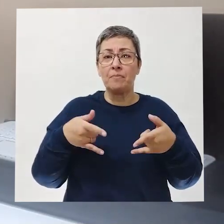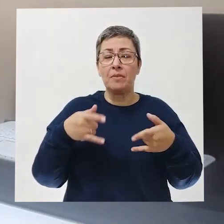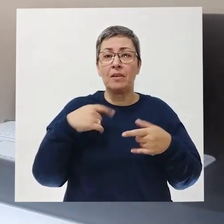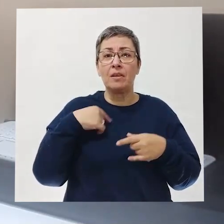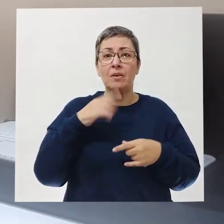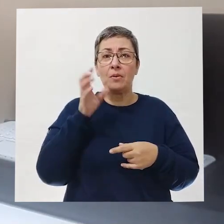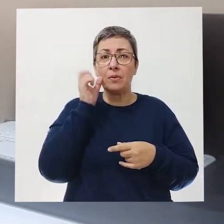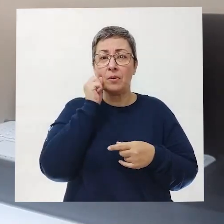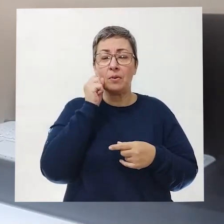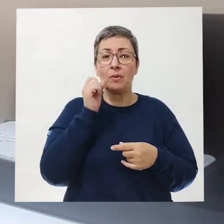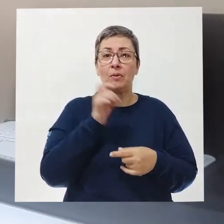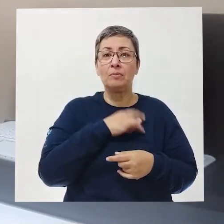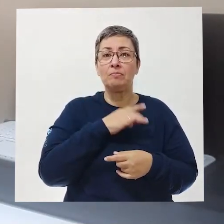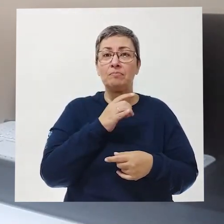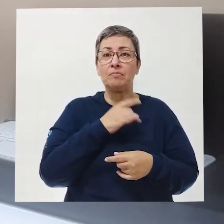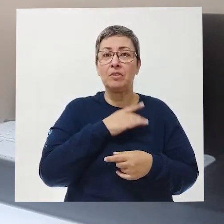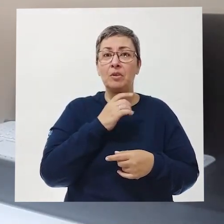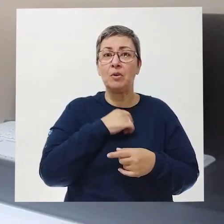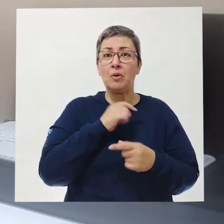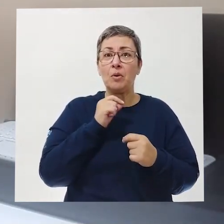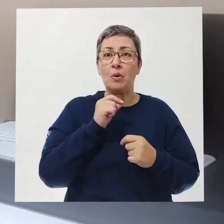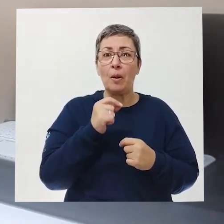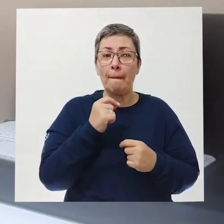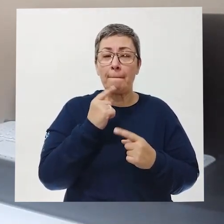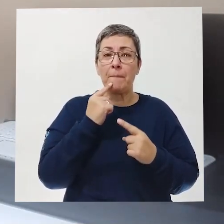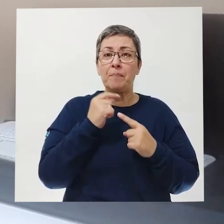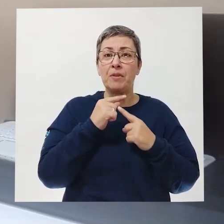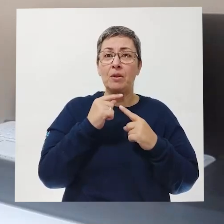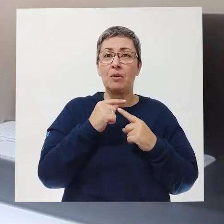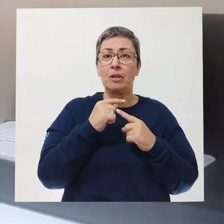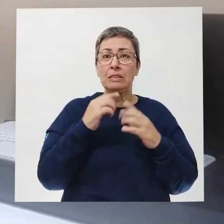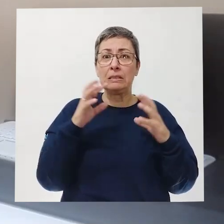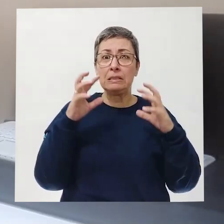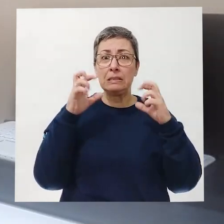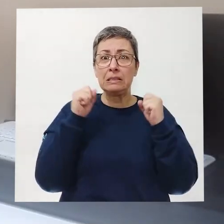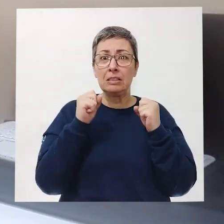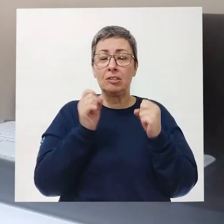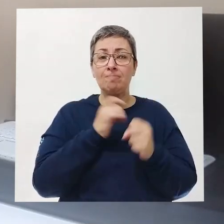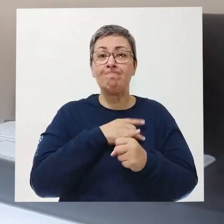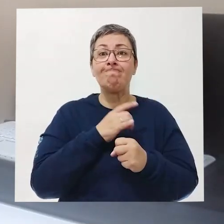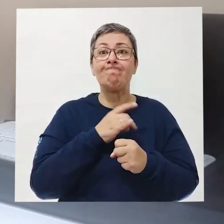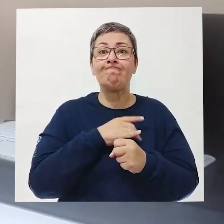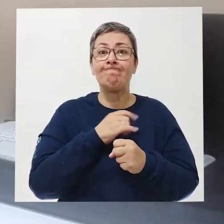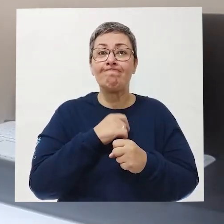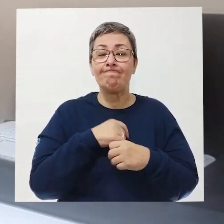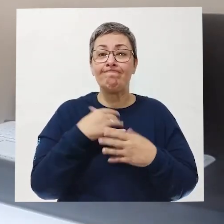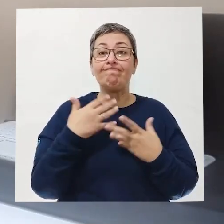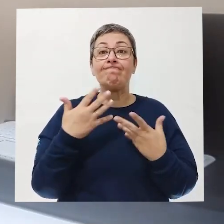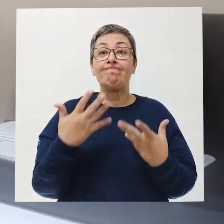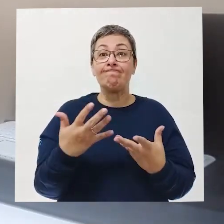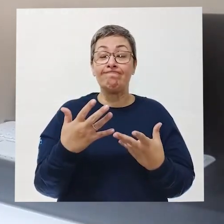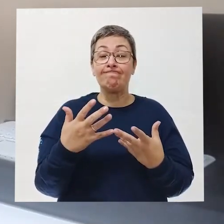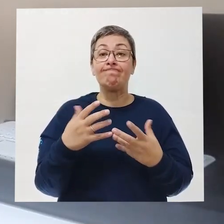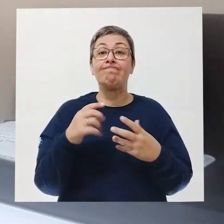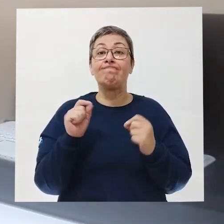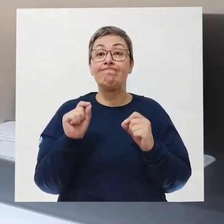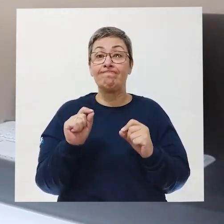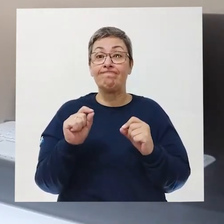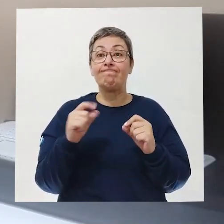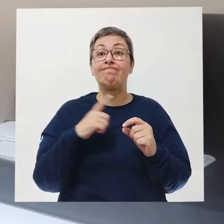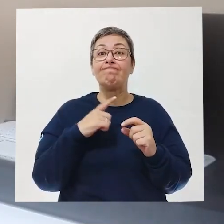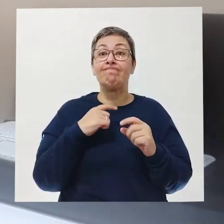você teme enfrentar a escuridão. É assim